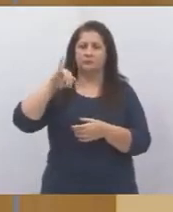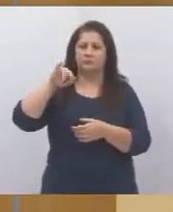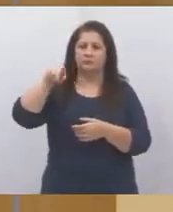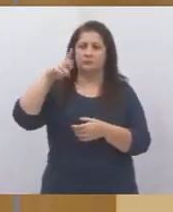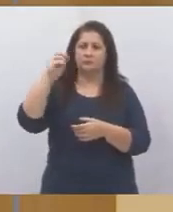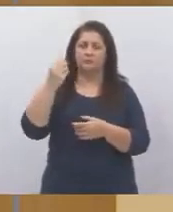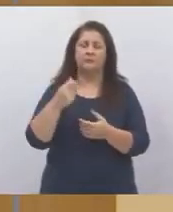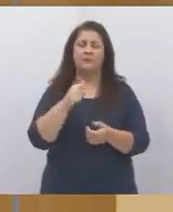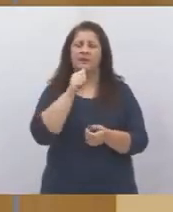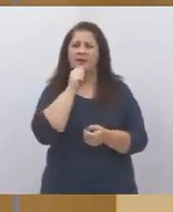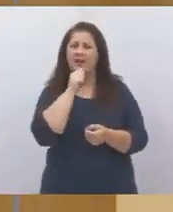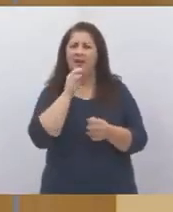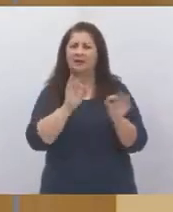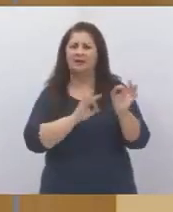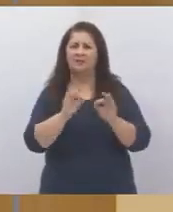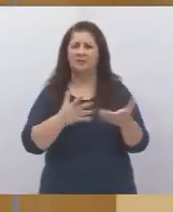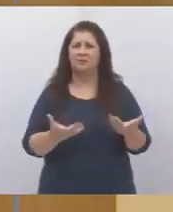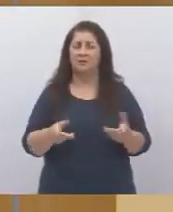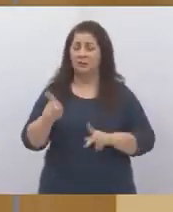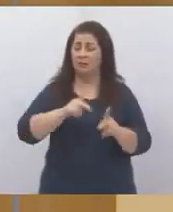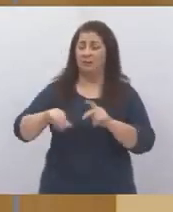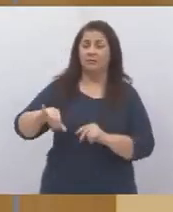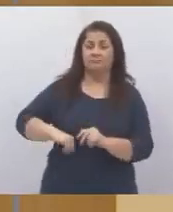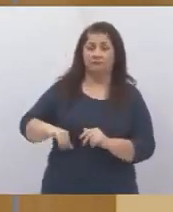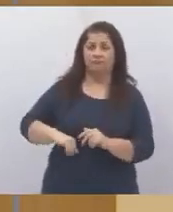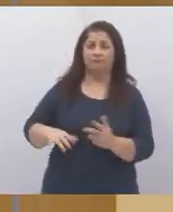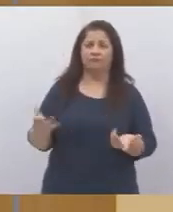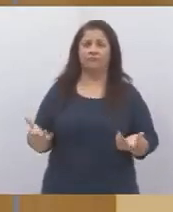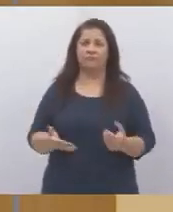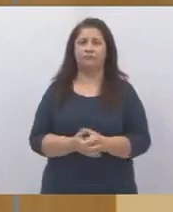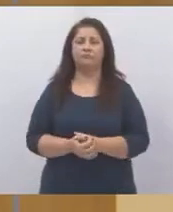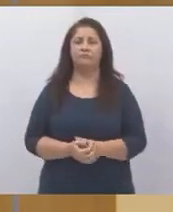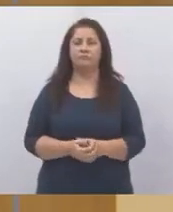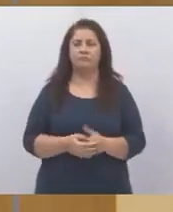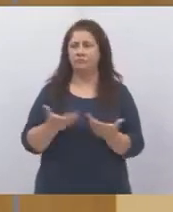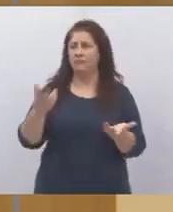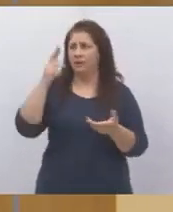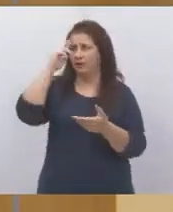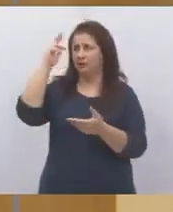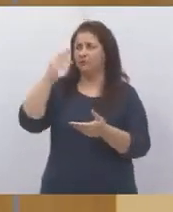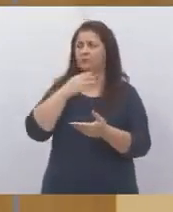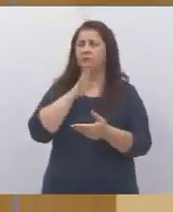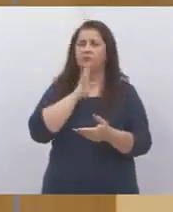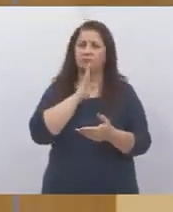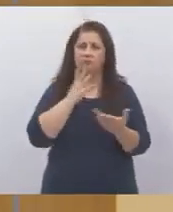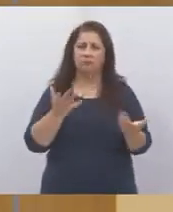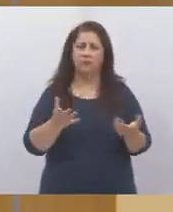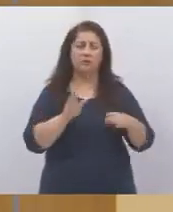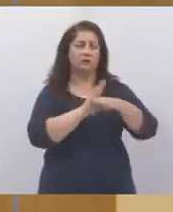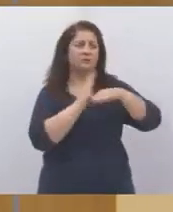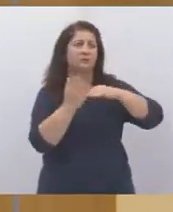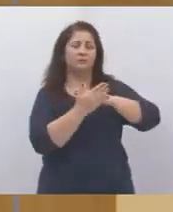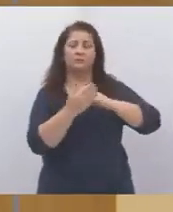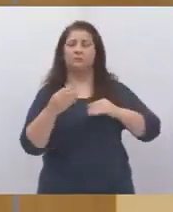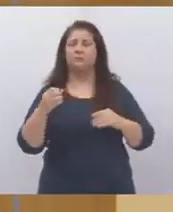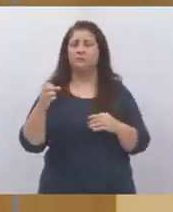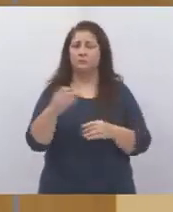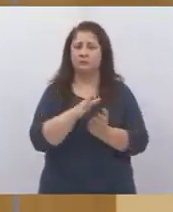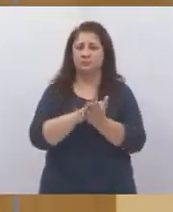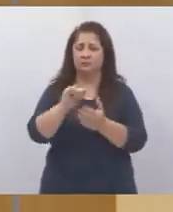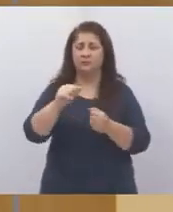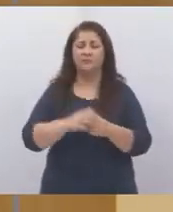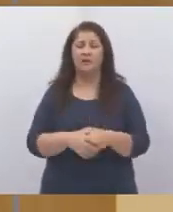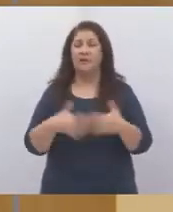essa população vai continuar sofrendo a população ali que ser bem conhece é do Nova Jacareí da Avenida Diogo